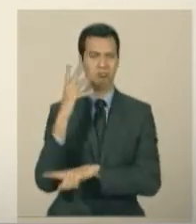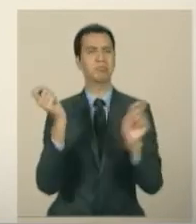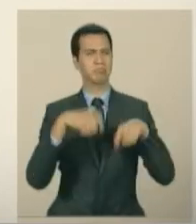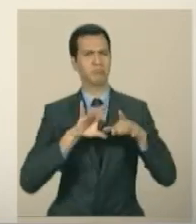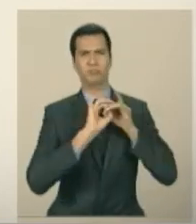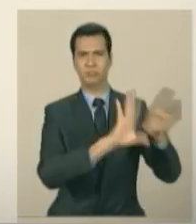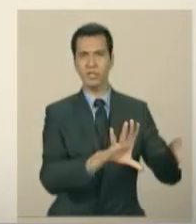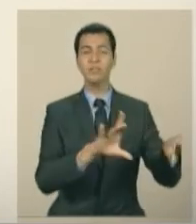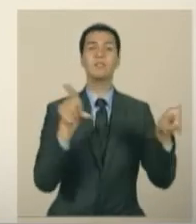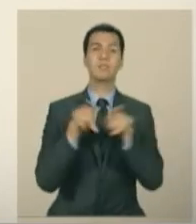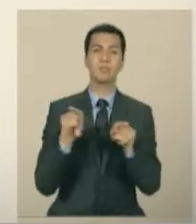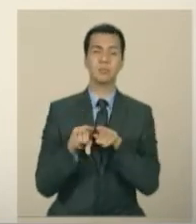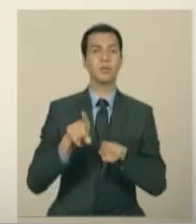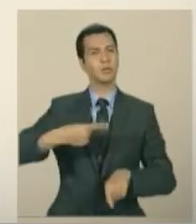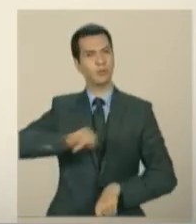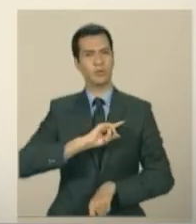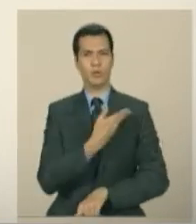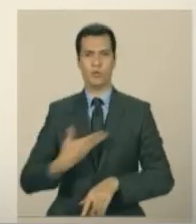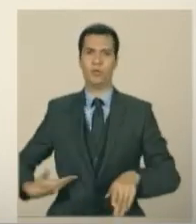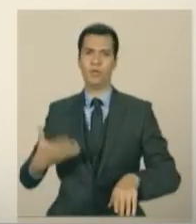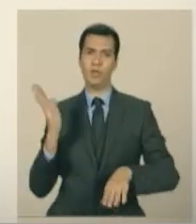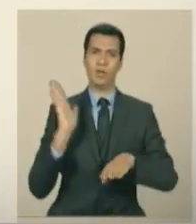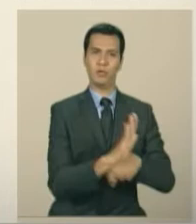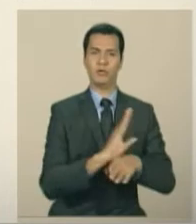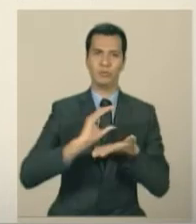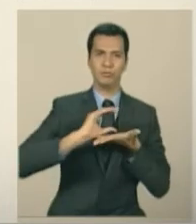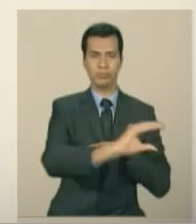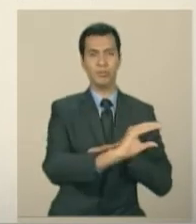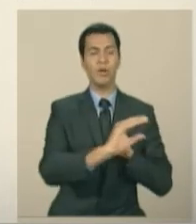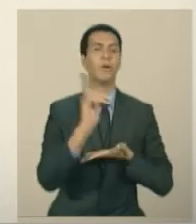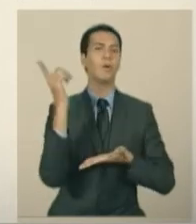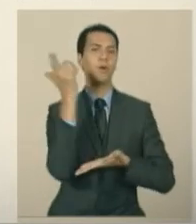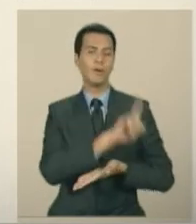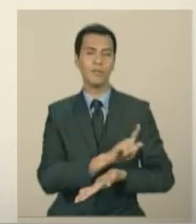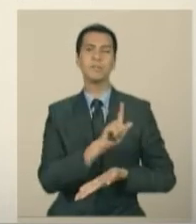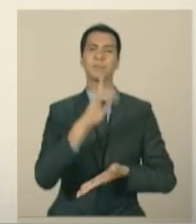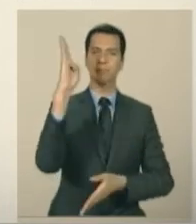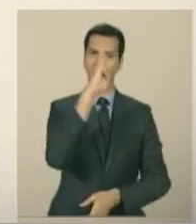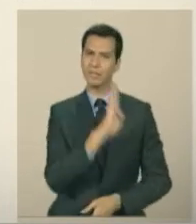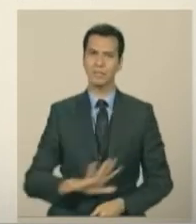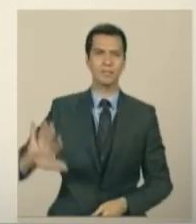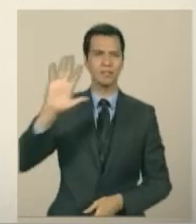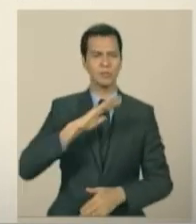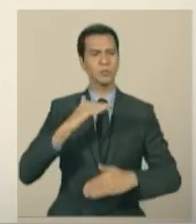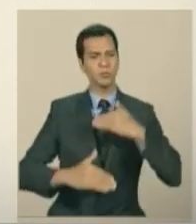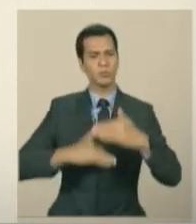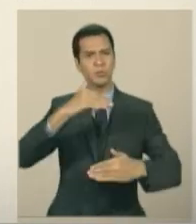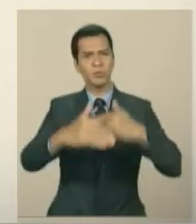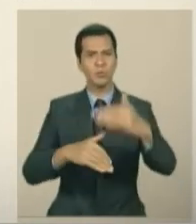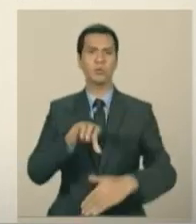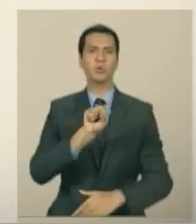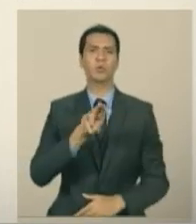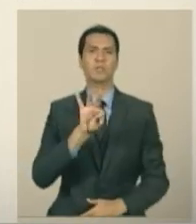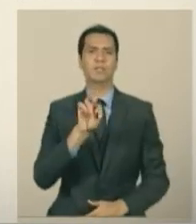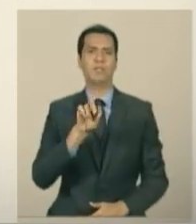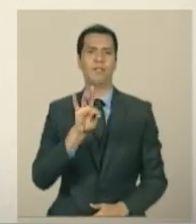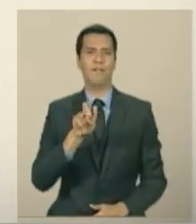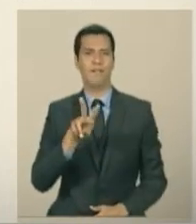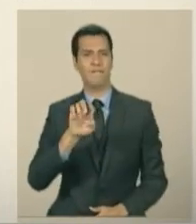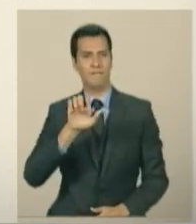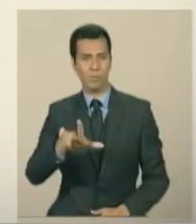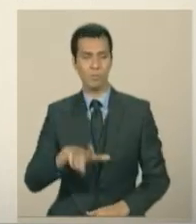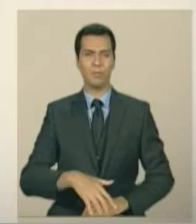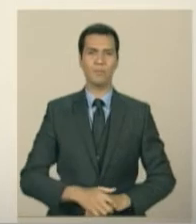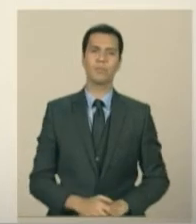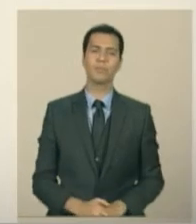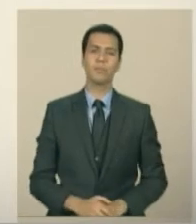essas duas coisas para que o país continue crescendo sempre de forma sustentável e quantas pessoas vão